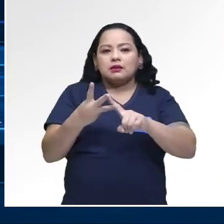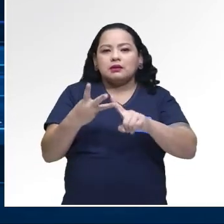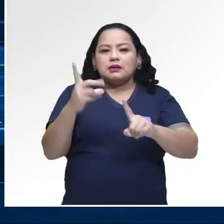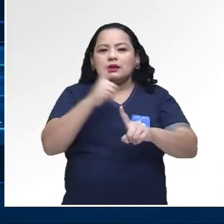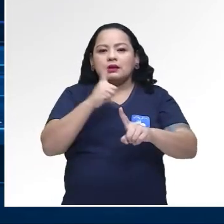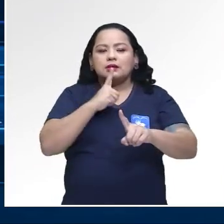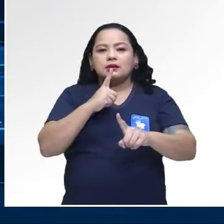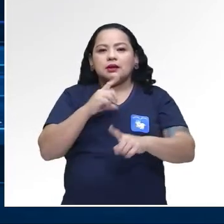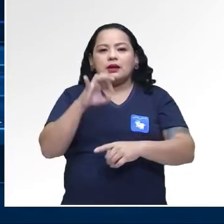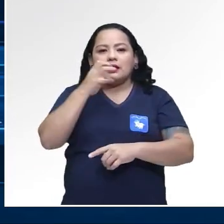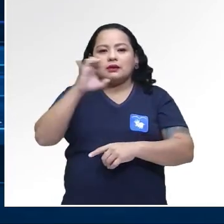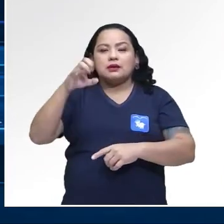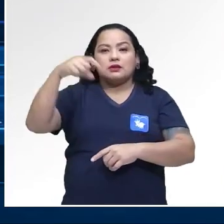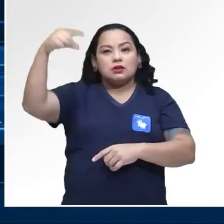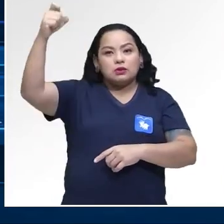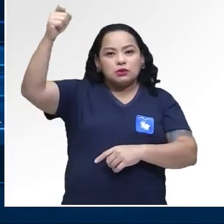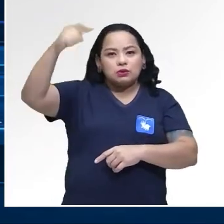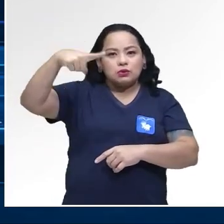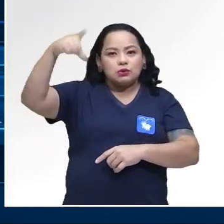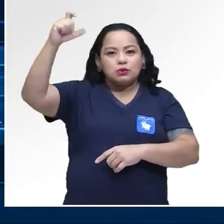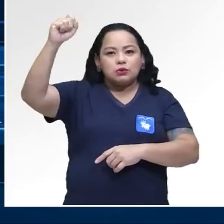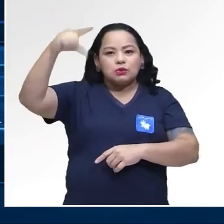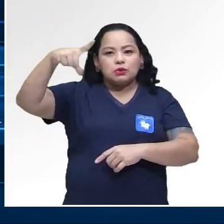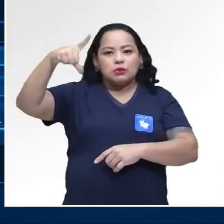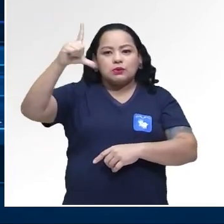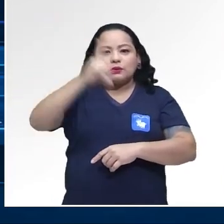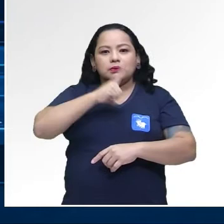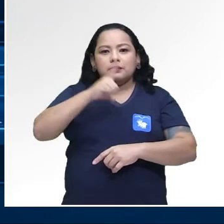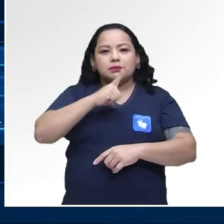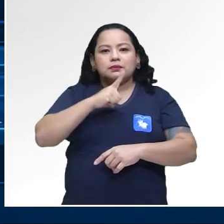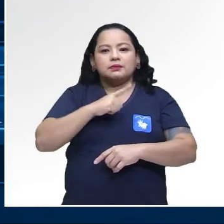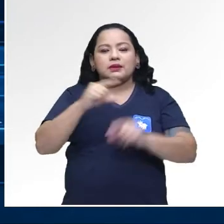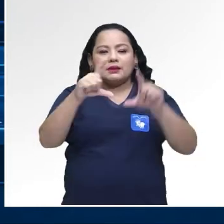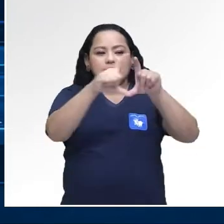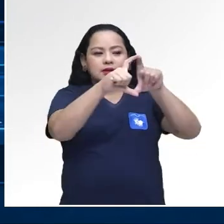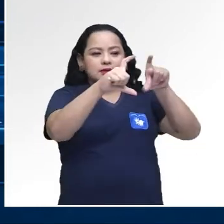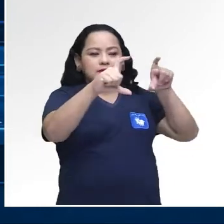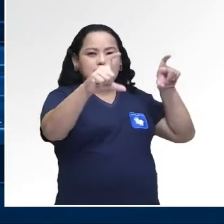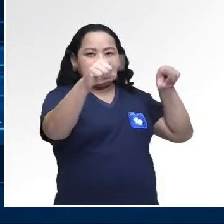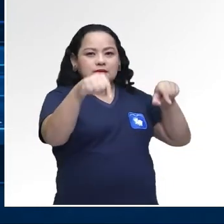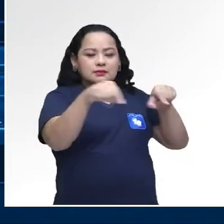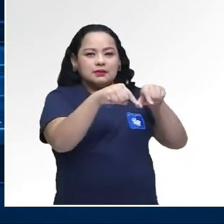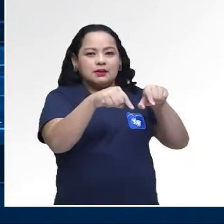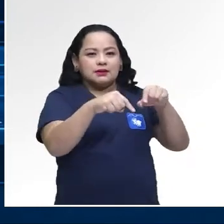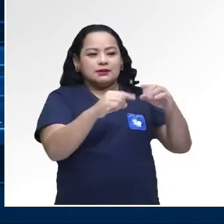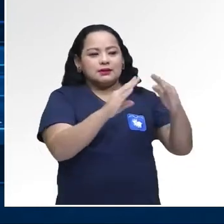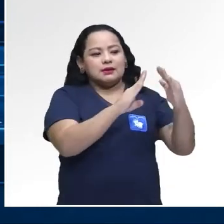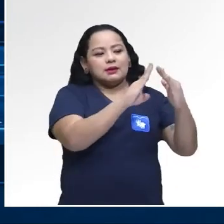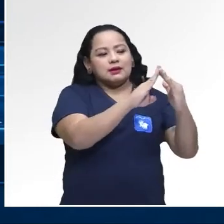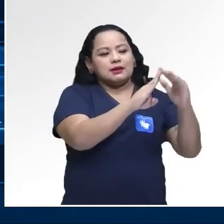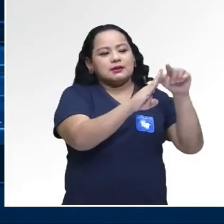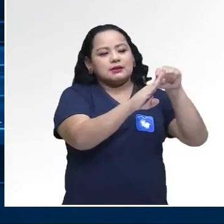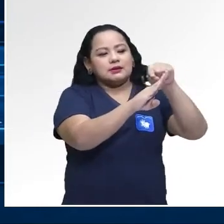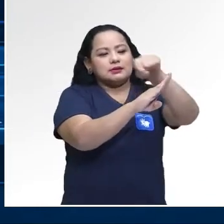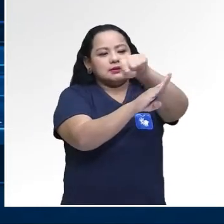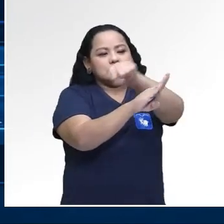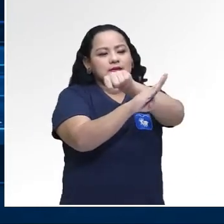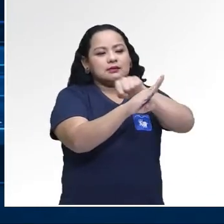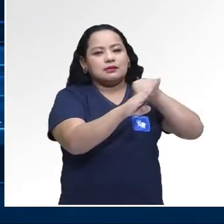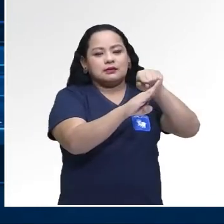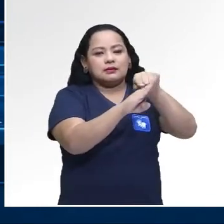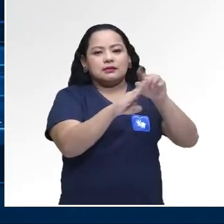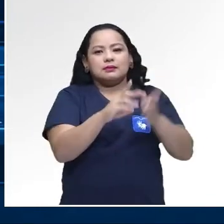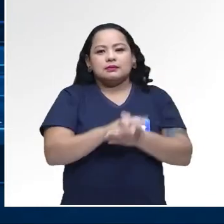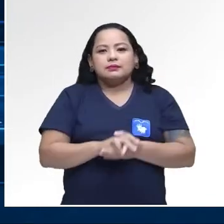da energia solar. A gente tem aqui as placas fotovoltaicas e o Sol, na sua representação. Então,